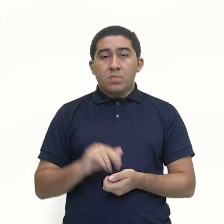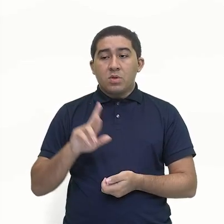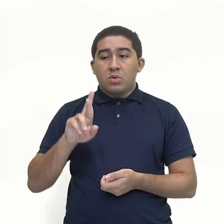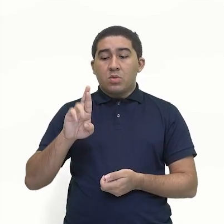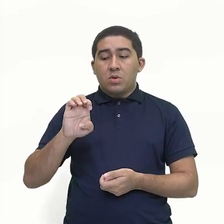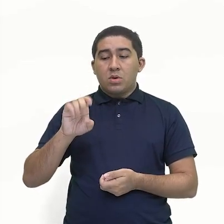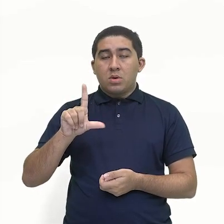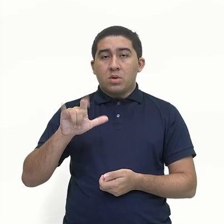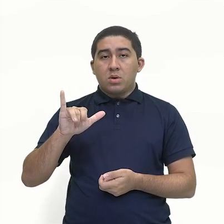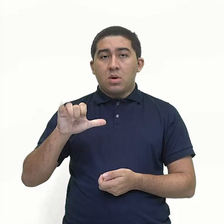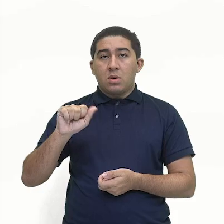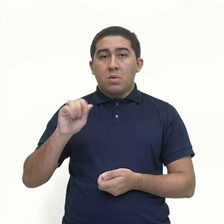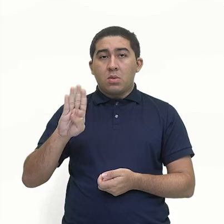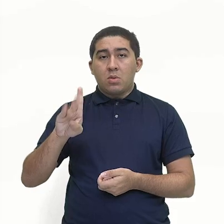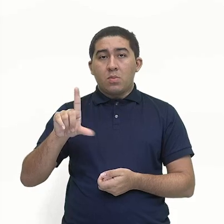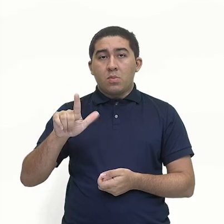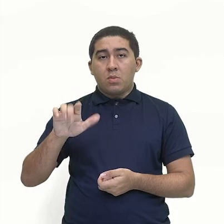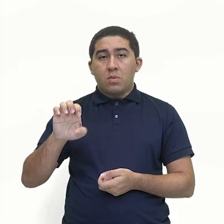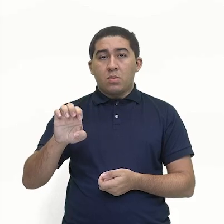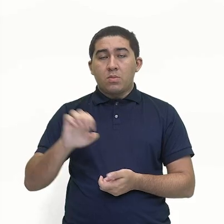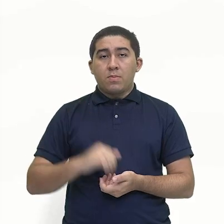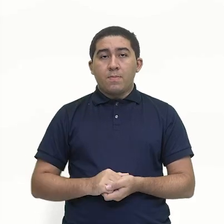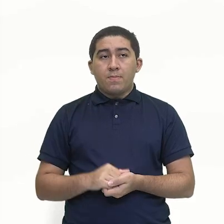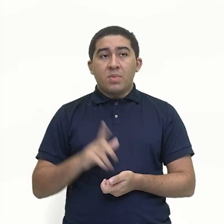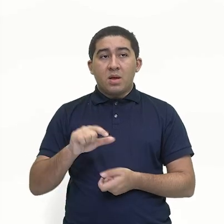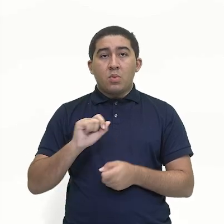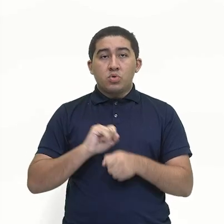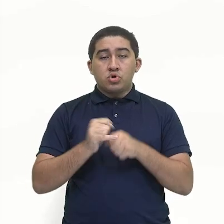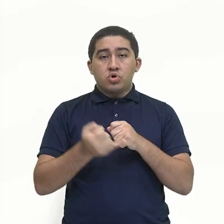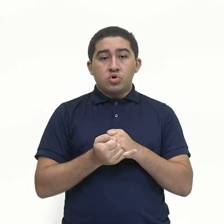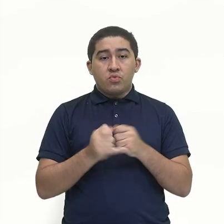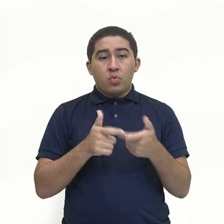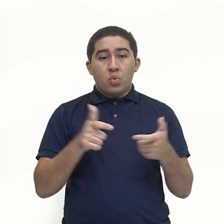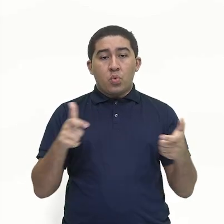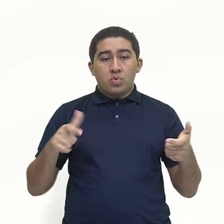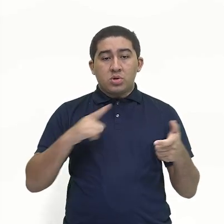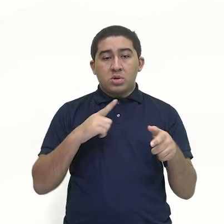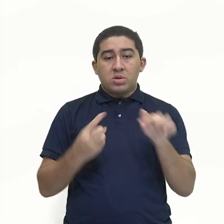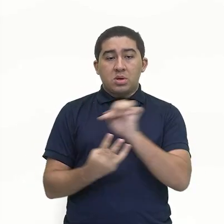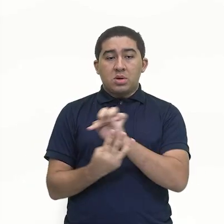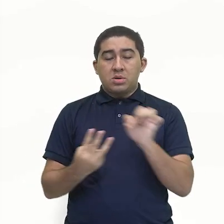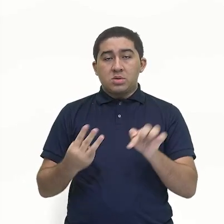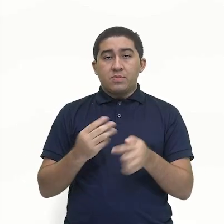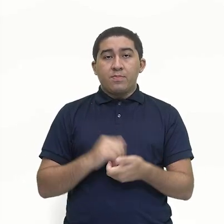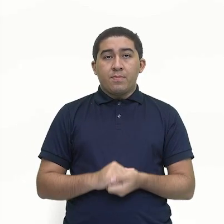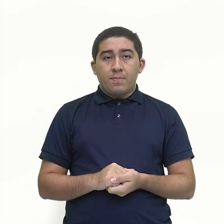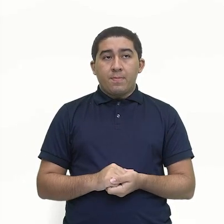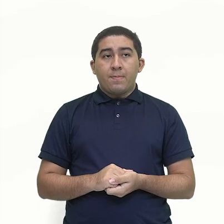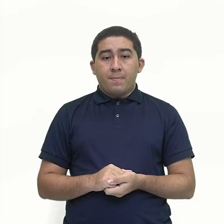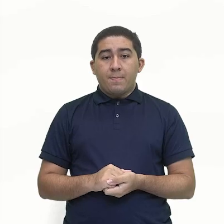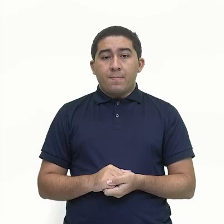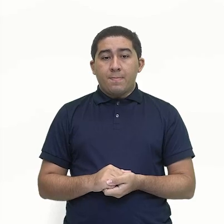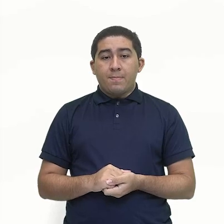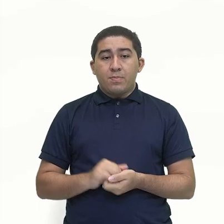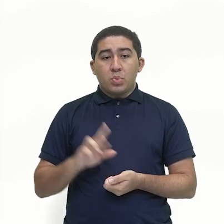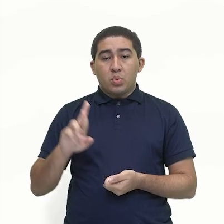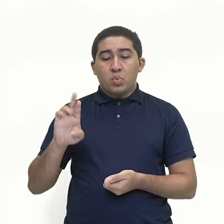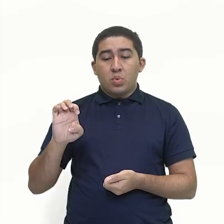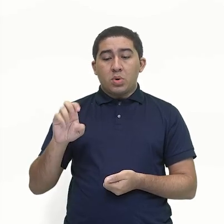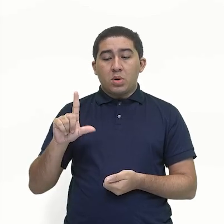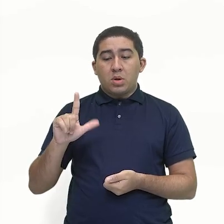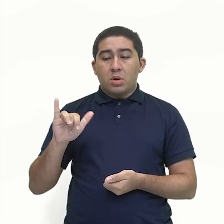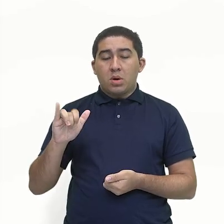também, tá? Reliable. Ele é um adjetivo longo, ele tem 3 sílabas, tá? Reliable,